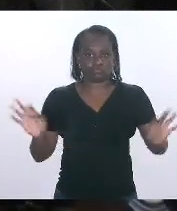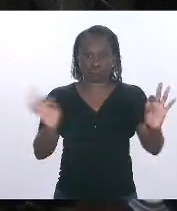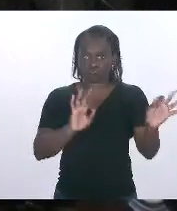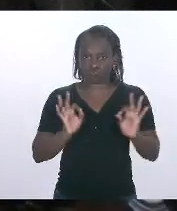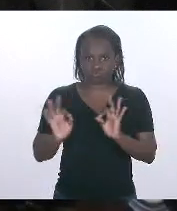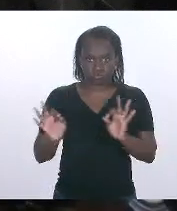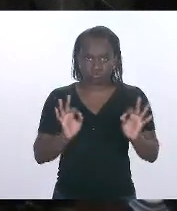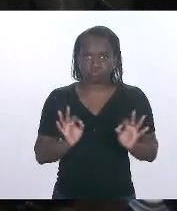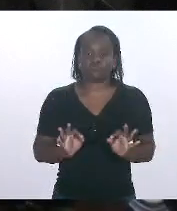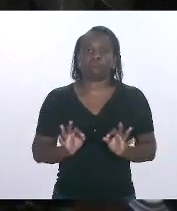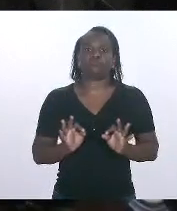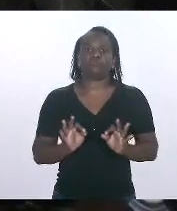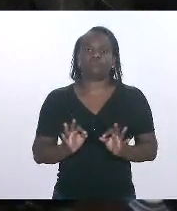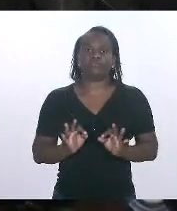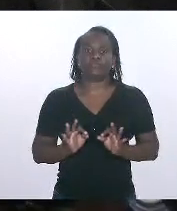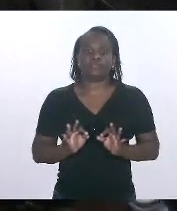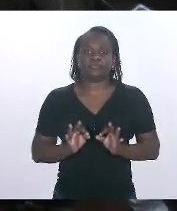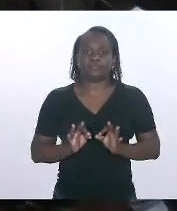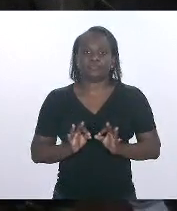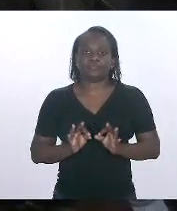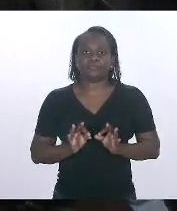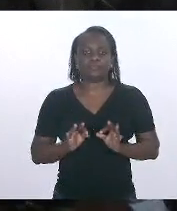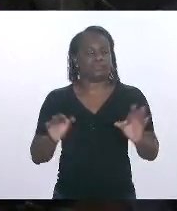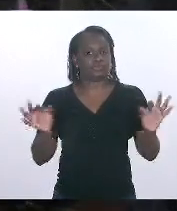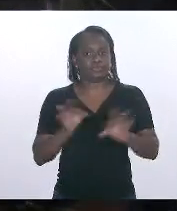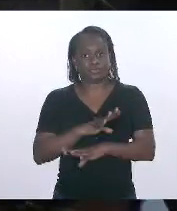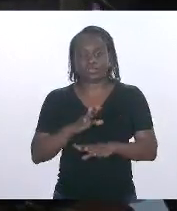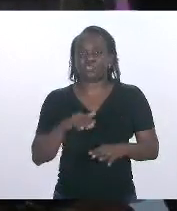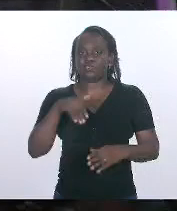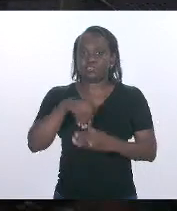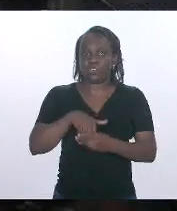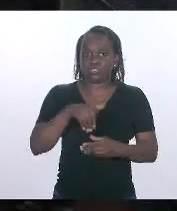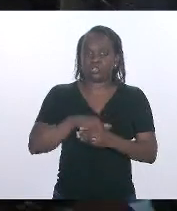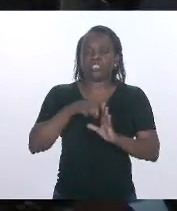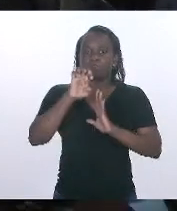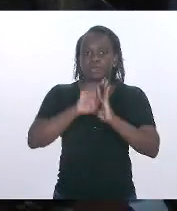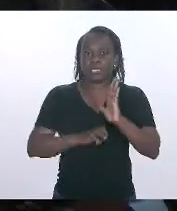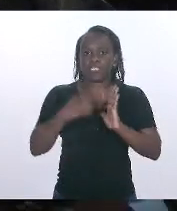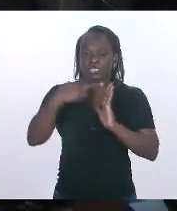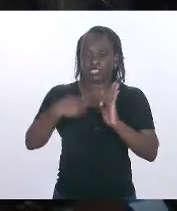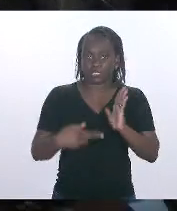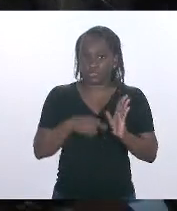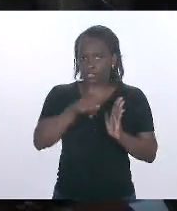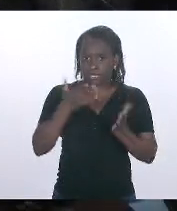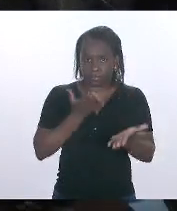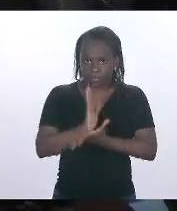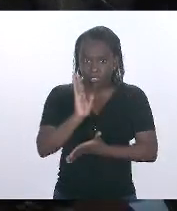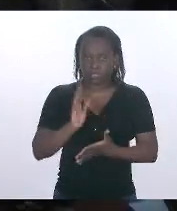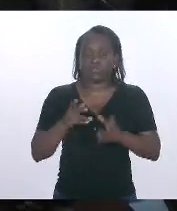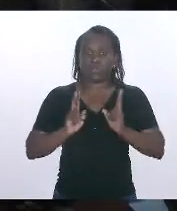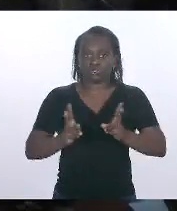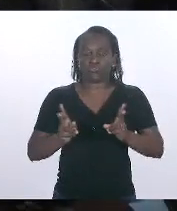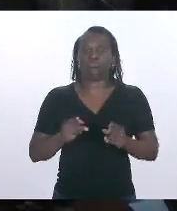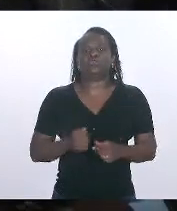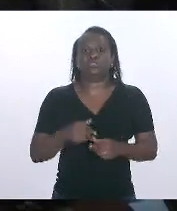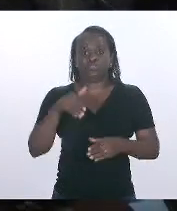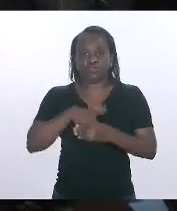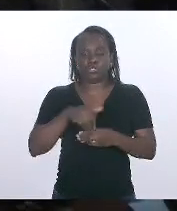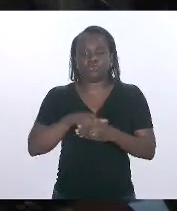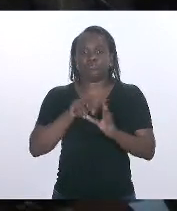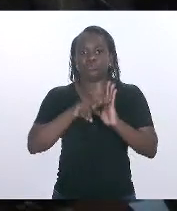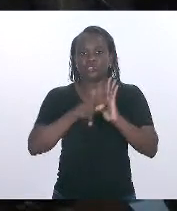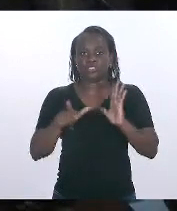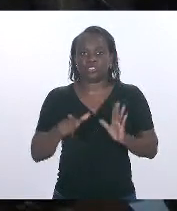queira discutir, encerrada a discussão, em votação, emenda de redação. Os senhores que aprovam, permaneçam como estão aprovados. Em votação,